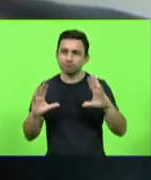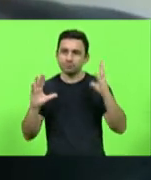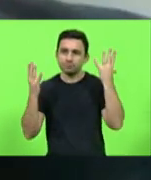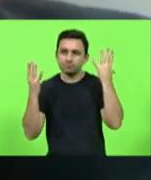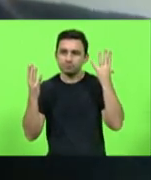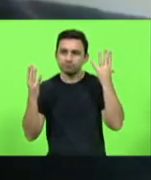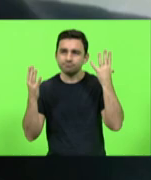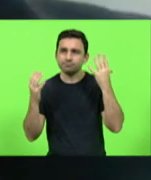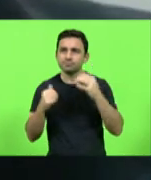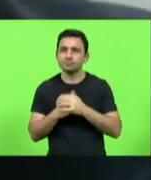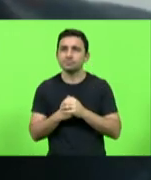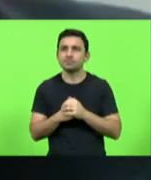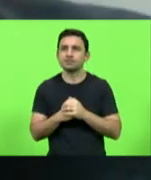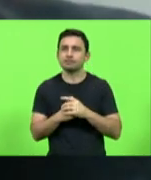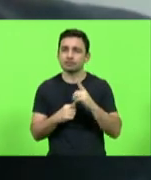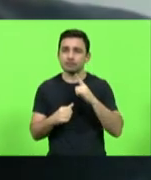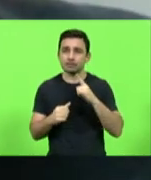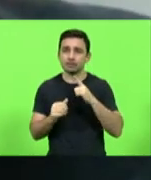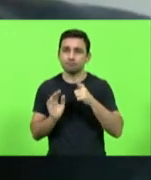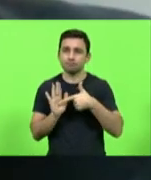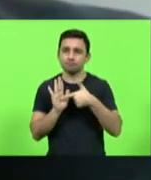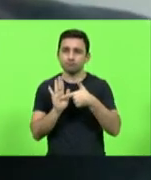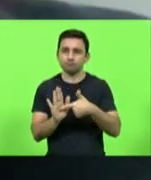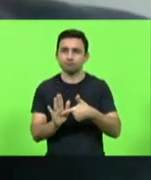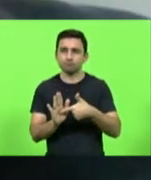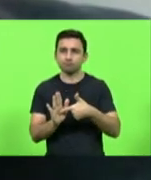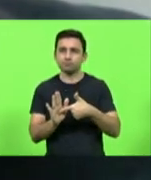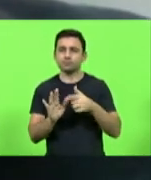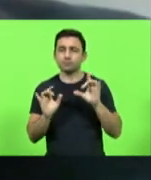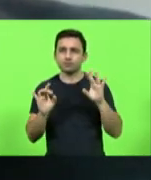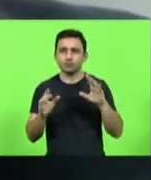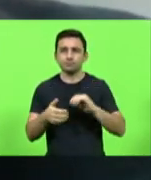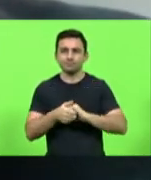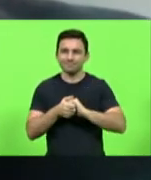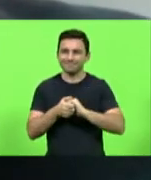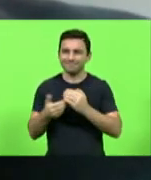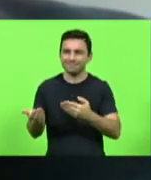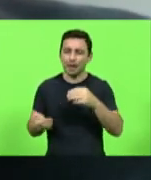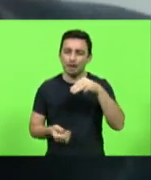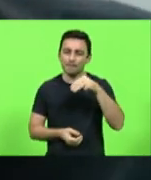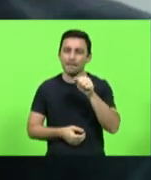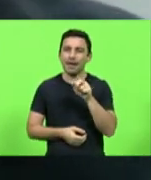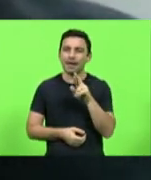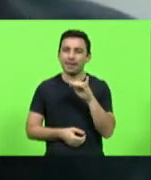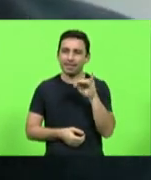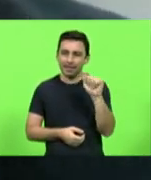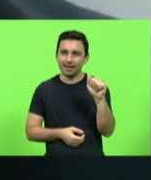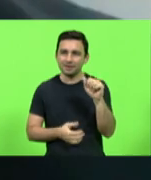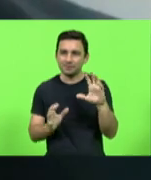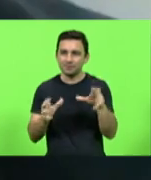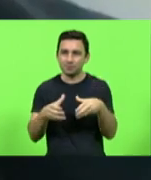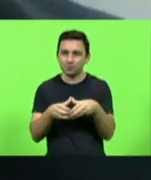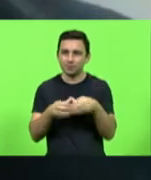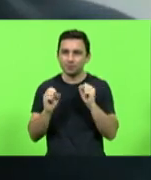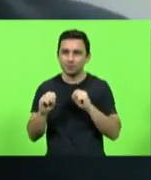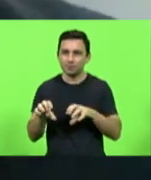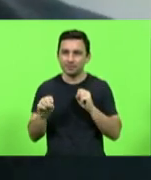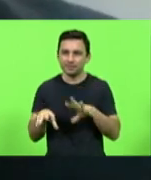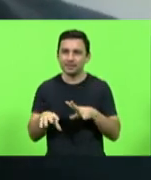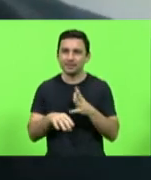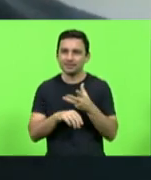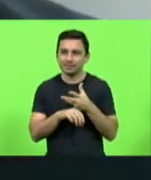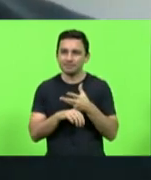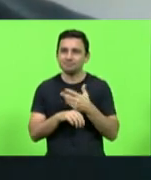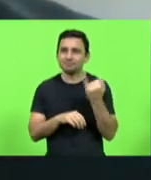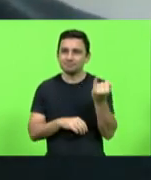coroa, não, claro, poderia também de citar e cumprimentar a Maria Tereza, em seu nome, equipe da educação. Gostei da agilidade, Maria Tereza, já estão